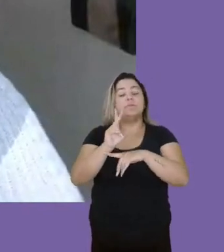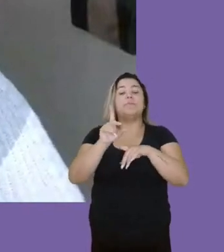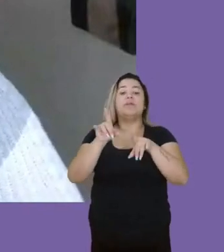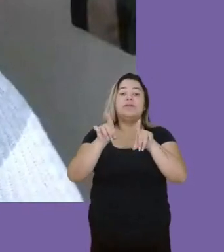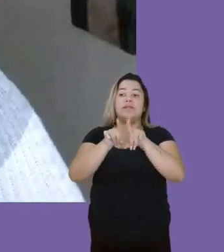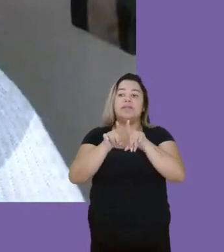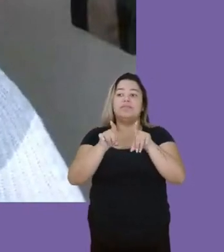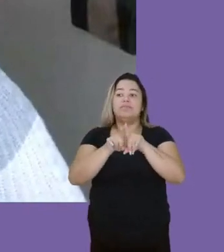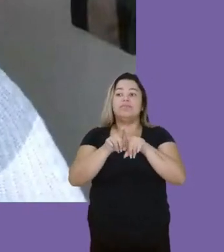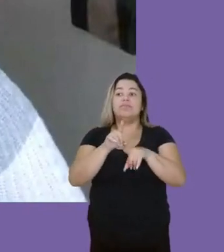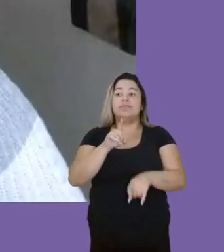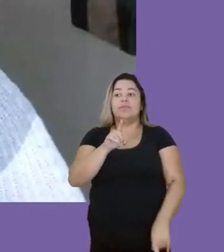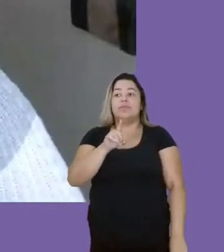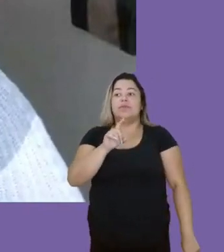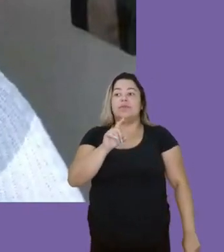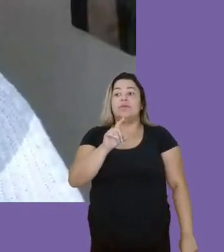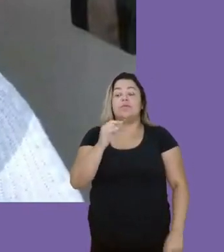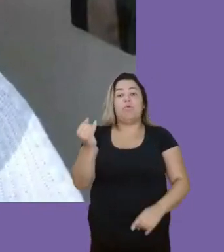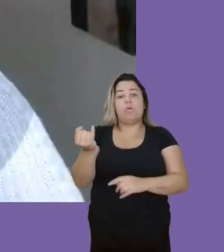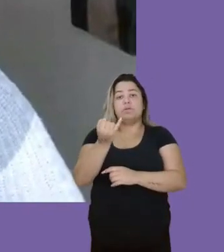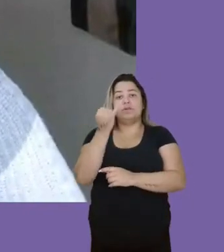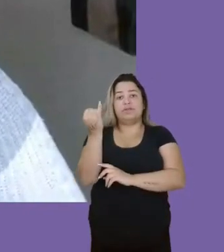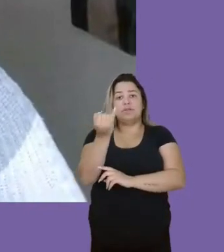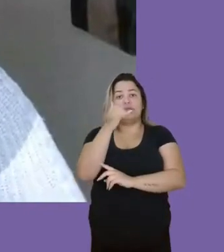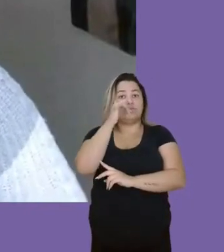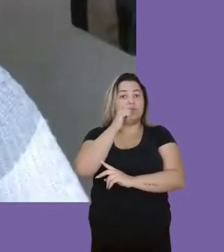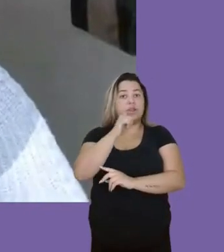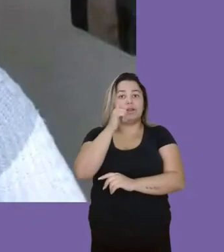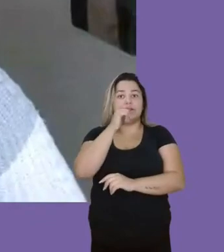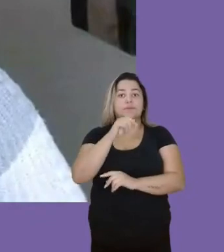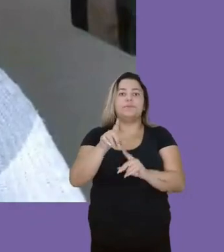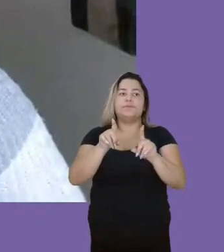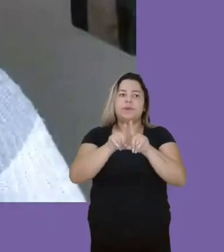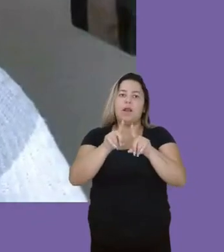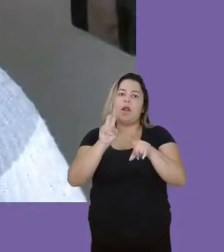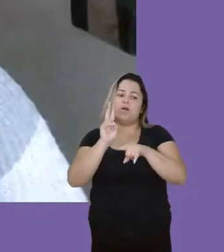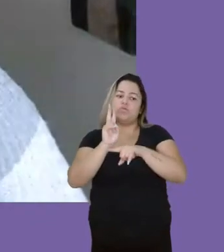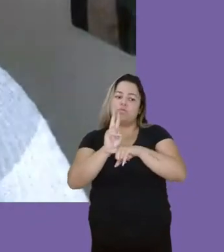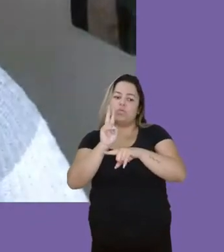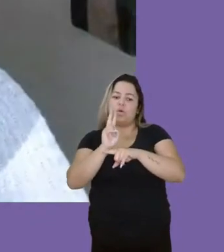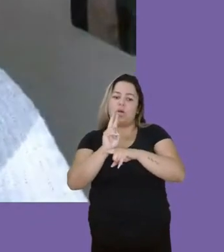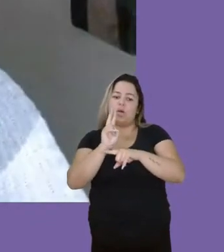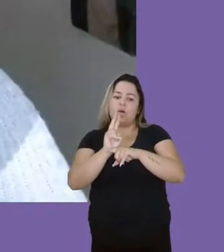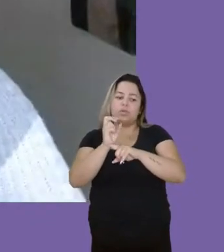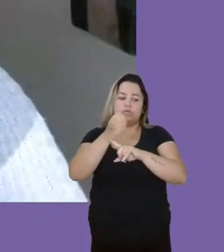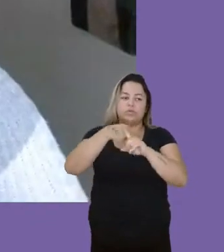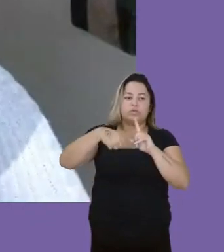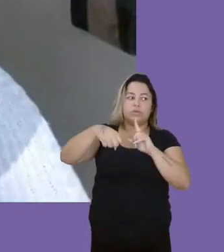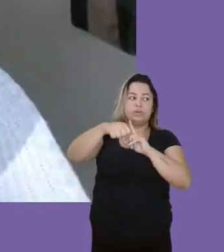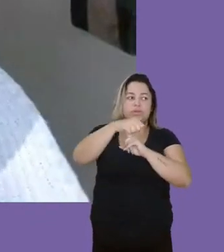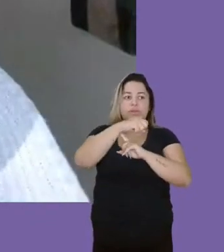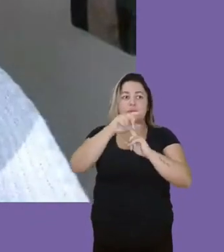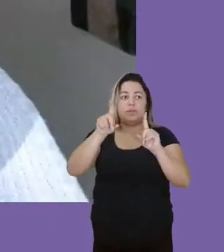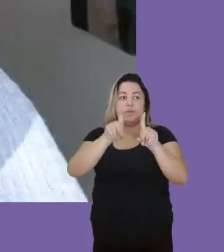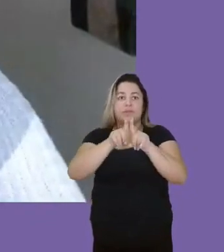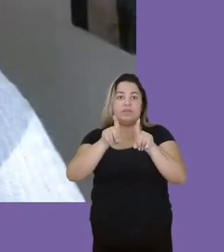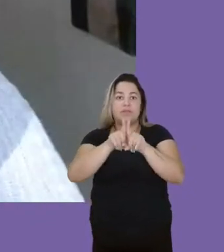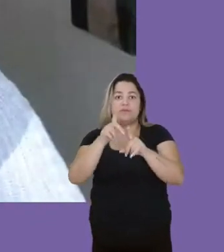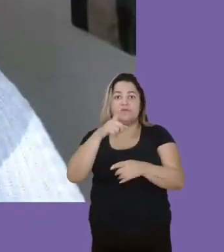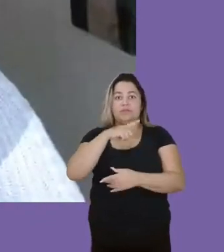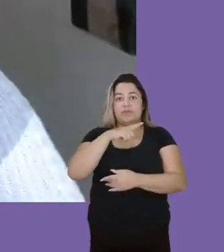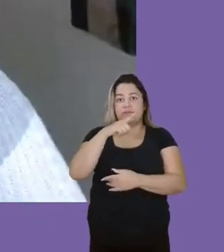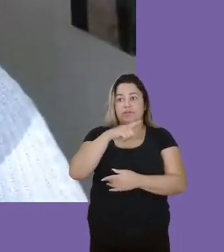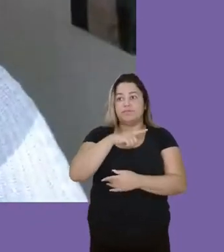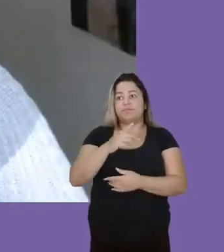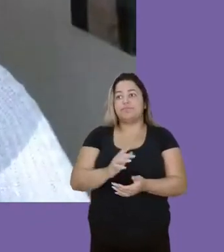defendendo a importância das mulheres se resguardarem o seu papel social que elas deveriam ter, etc,